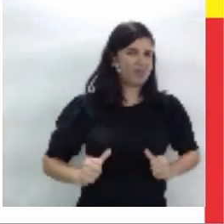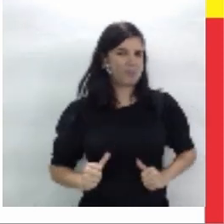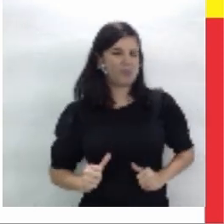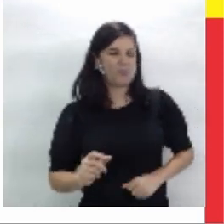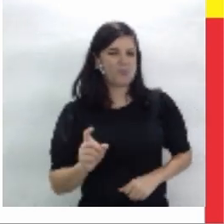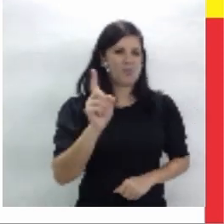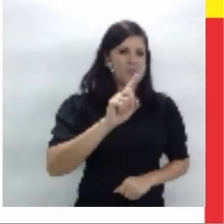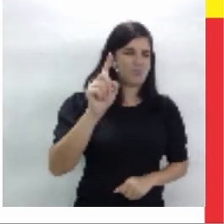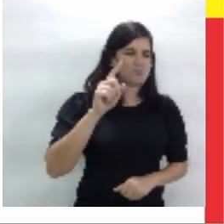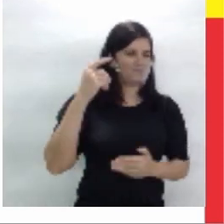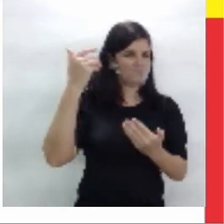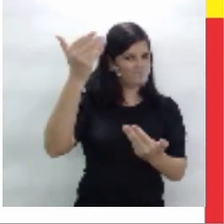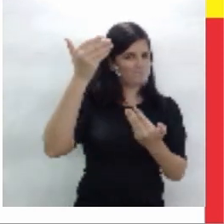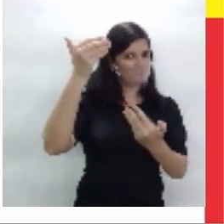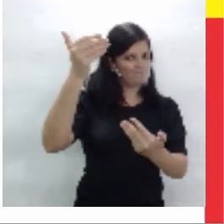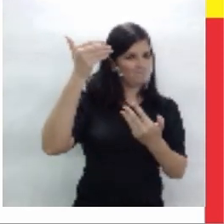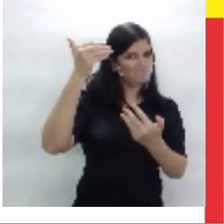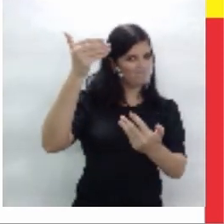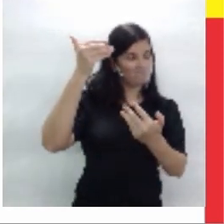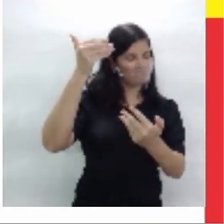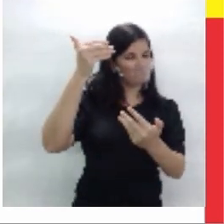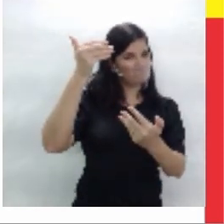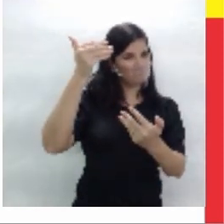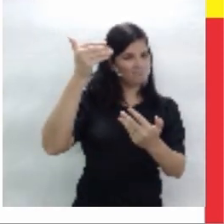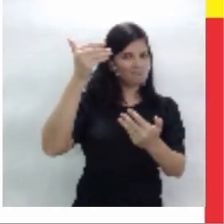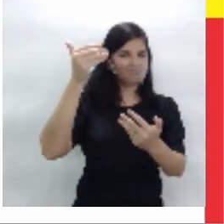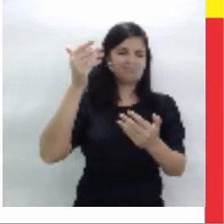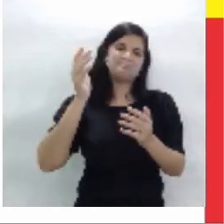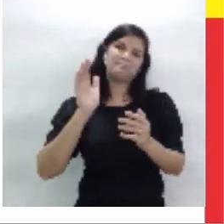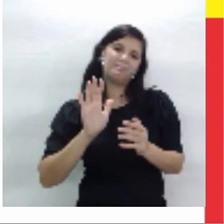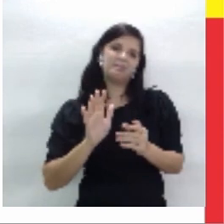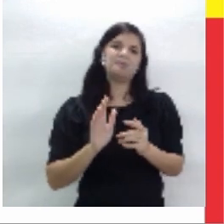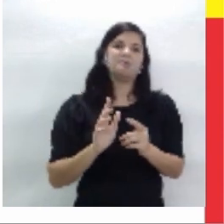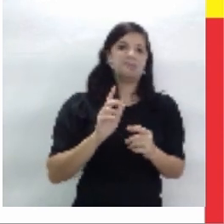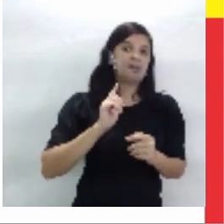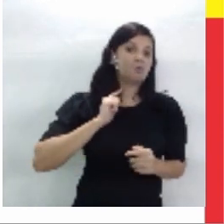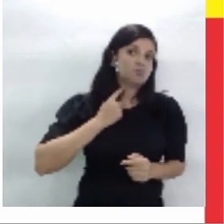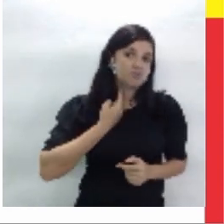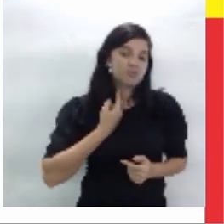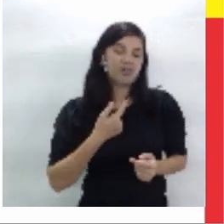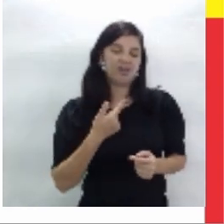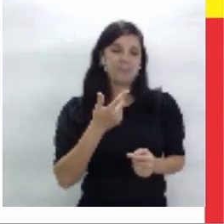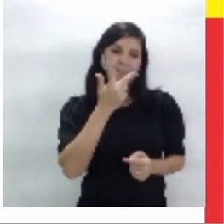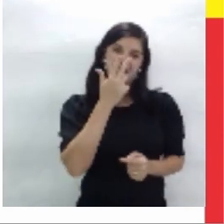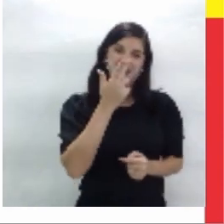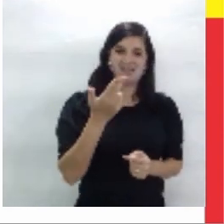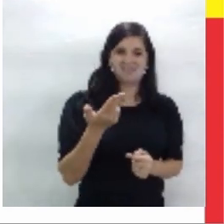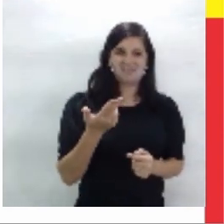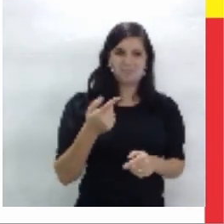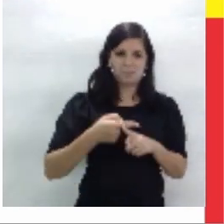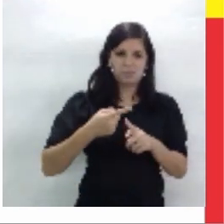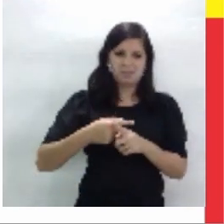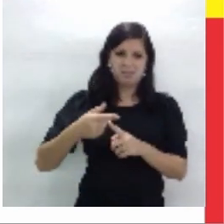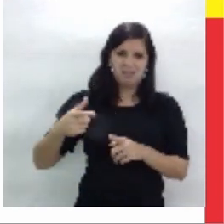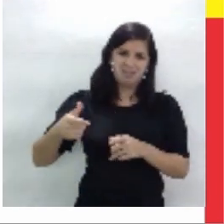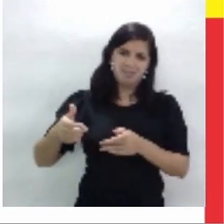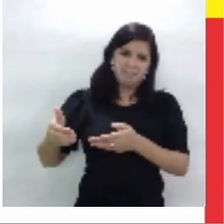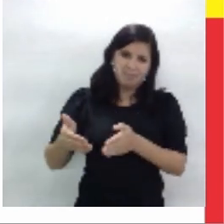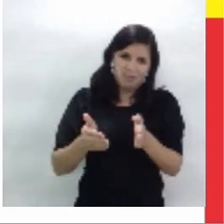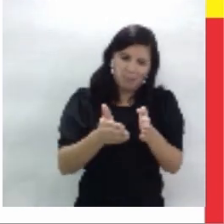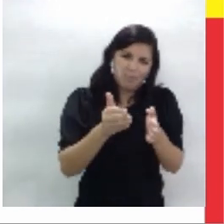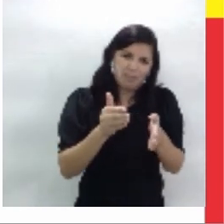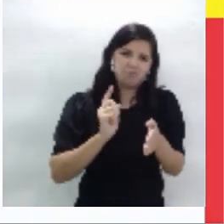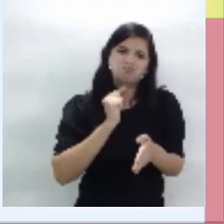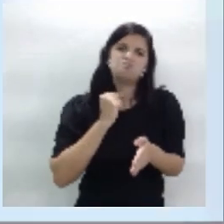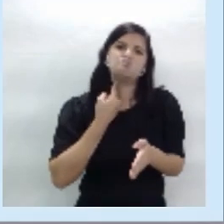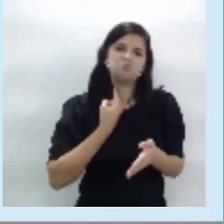tá? Está limpa, está saudável, ou se ela já está contaminada com esse canal aí que está próximo. Olha para